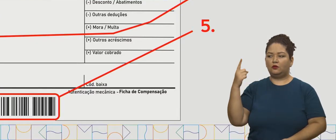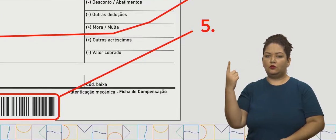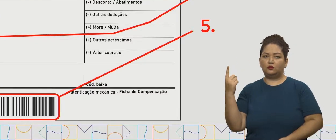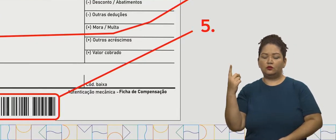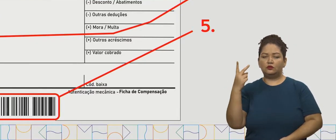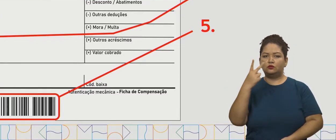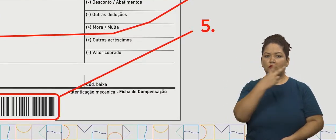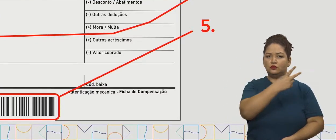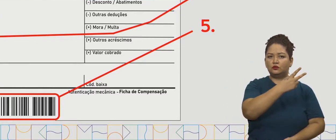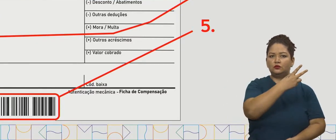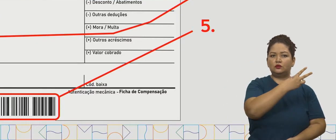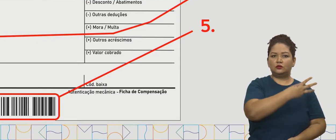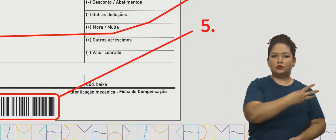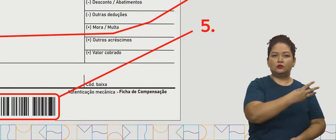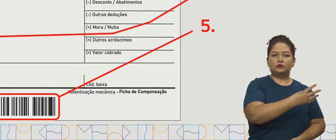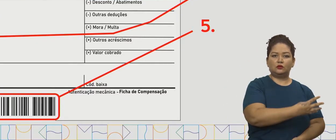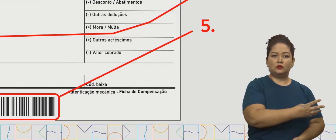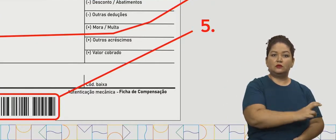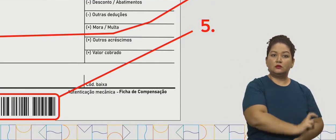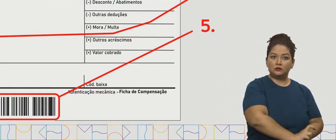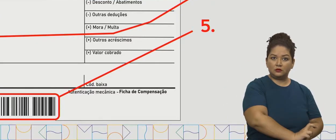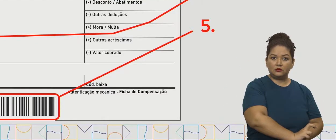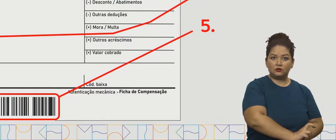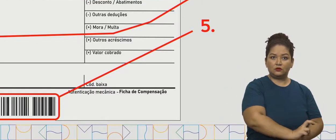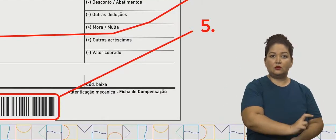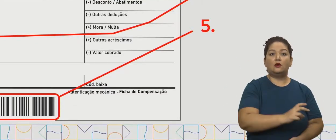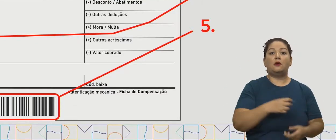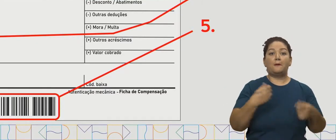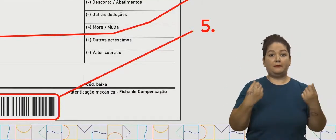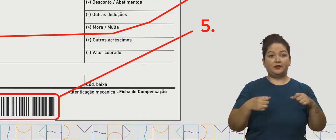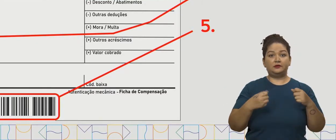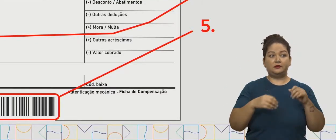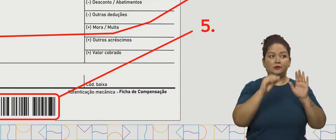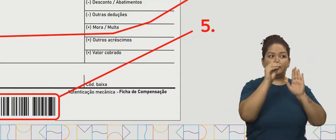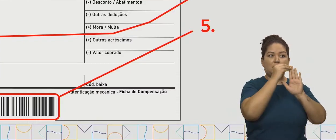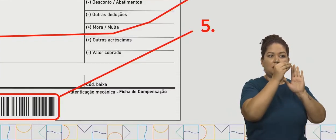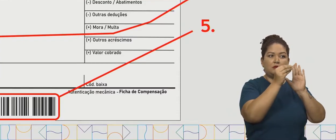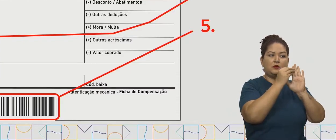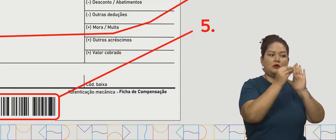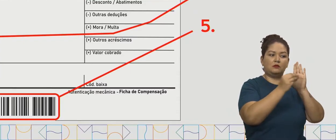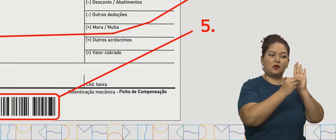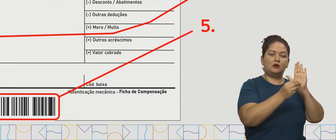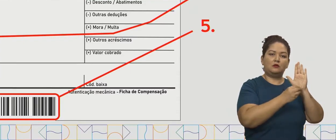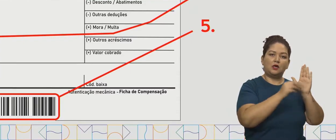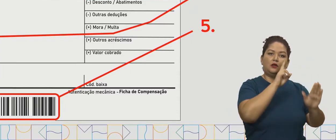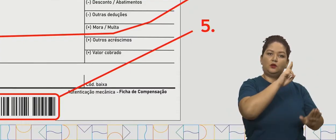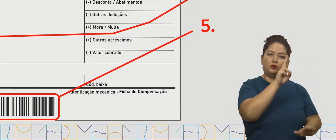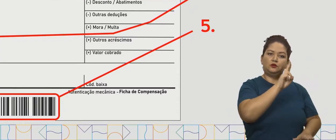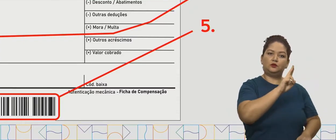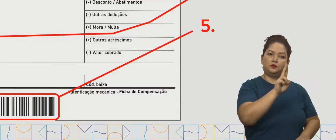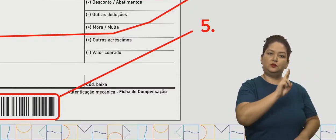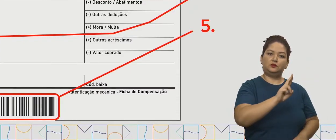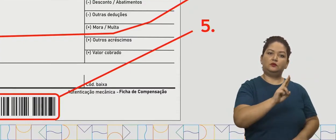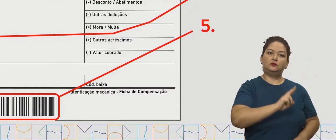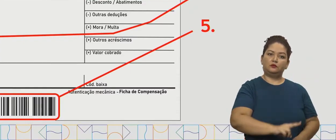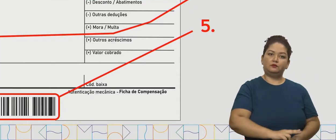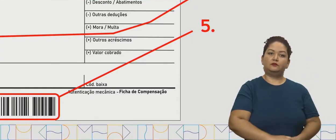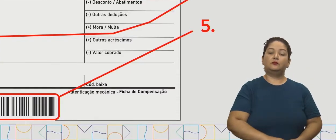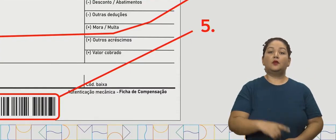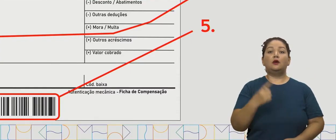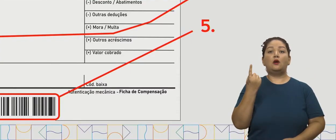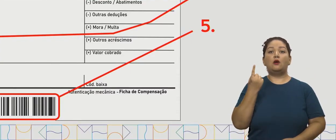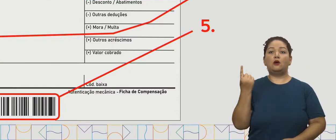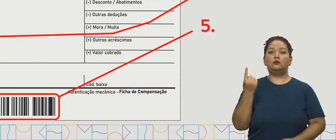nossa atividade ele é um boleto. Vamos preencher os campos corretamente? Número 1. Qual será